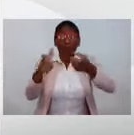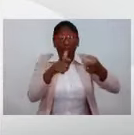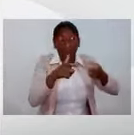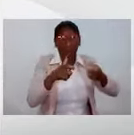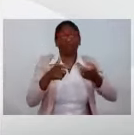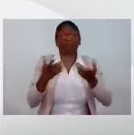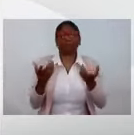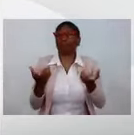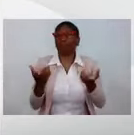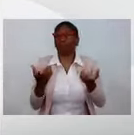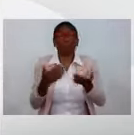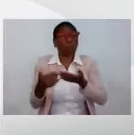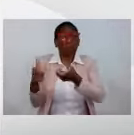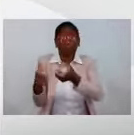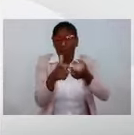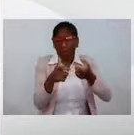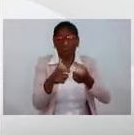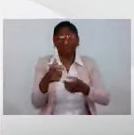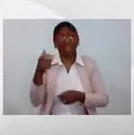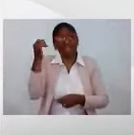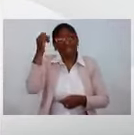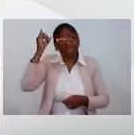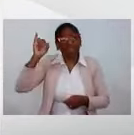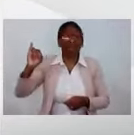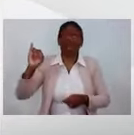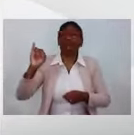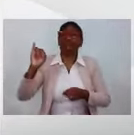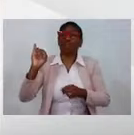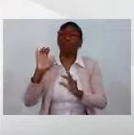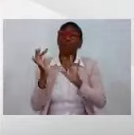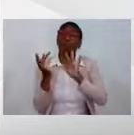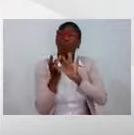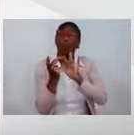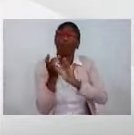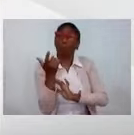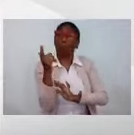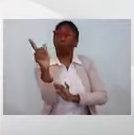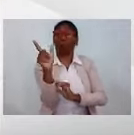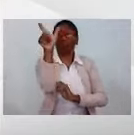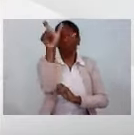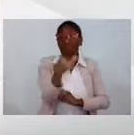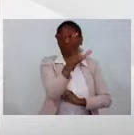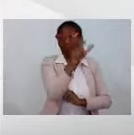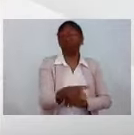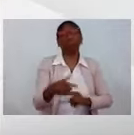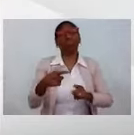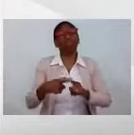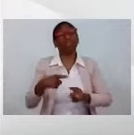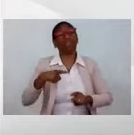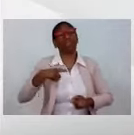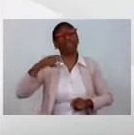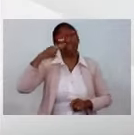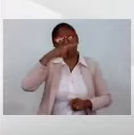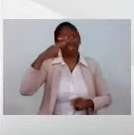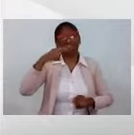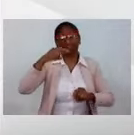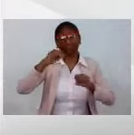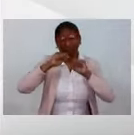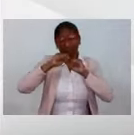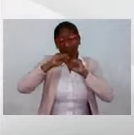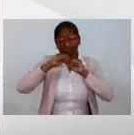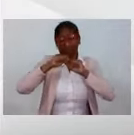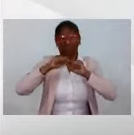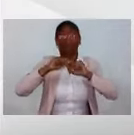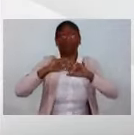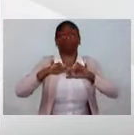os ambientes, evitar de expor as outras pessoas a risco de contágio, usar a máscara que serve como